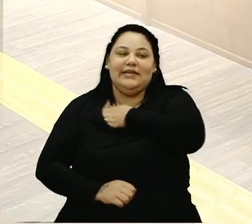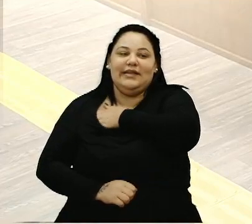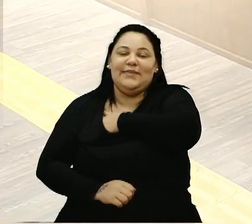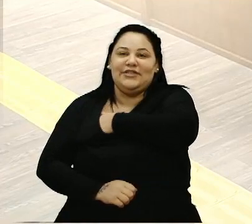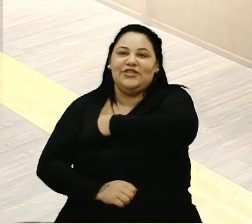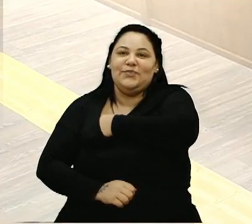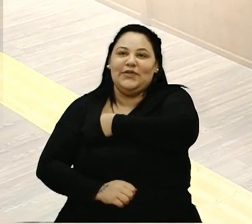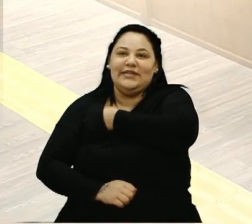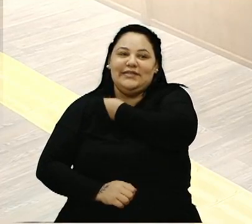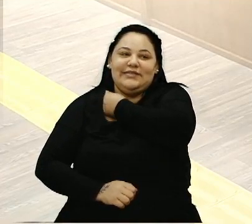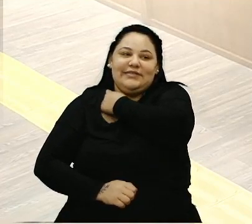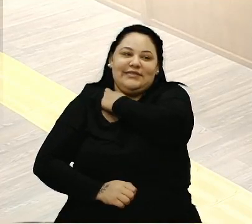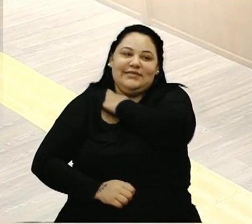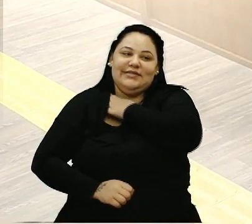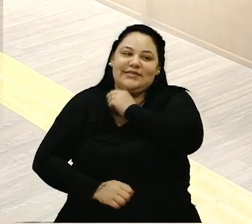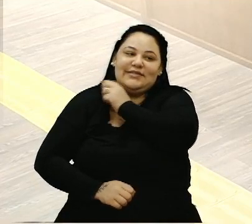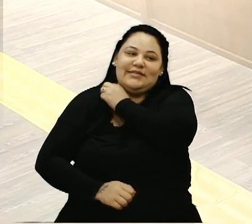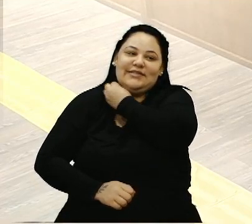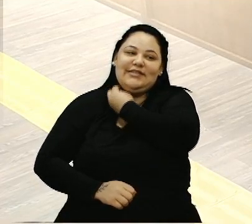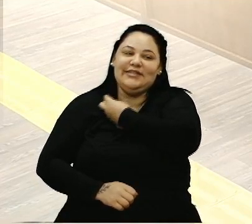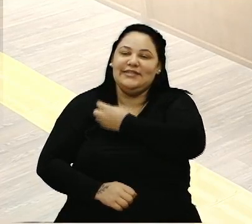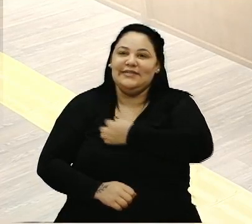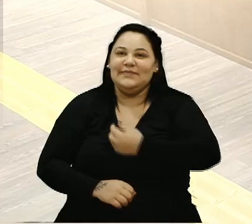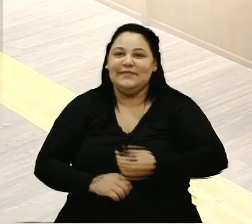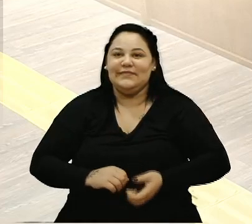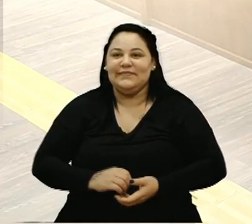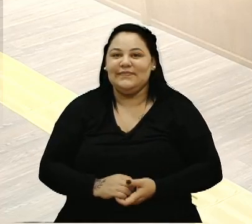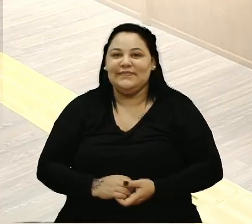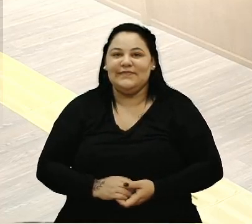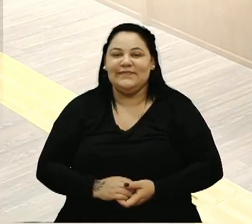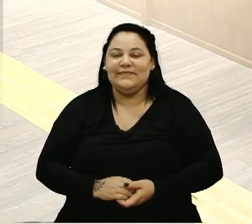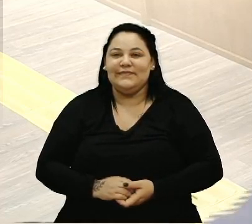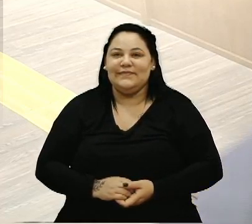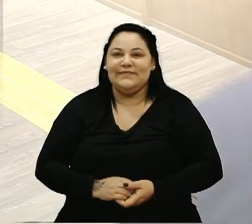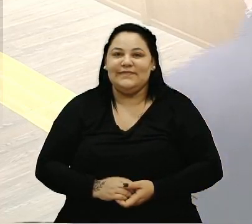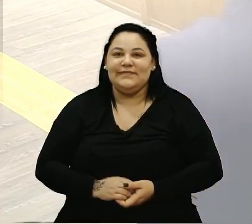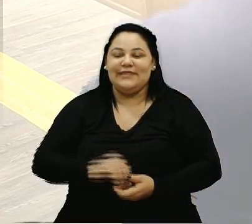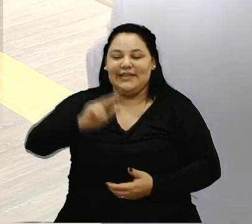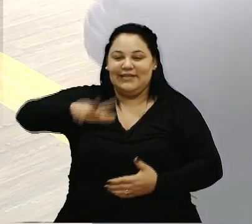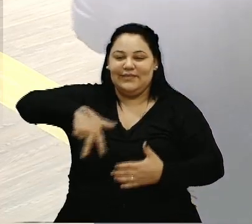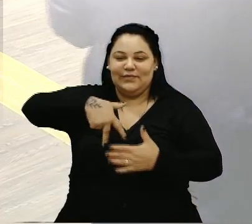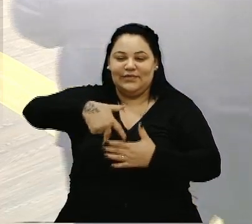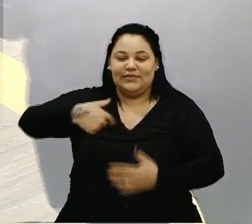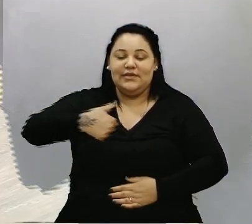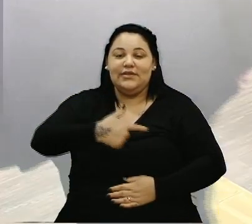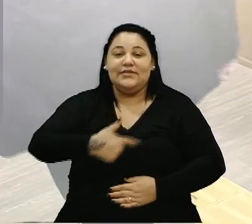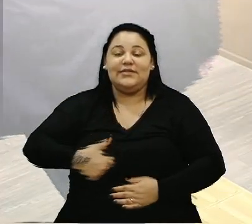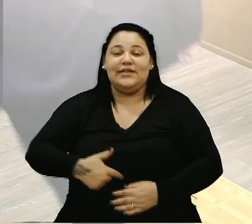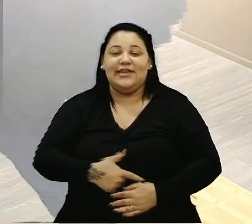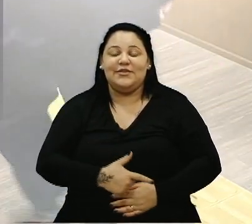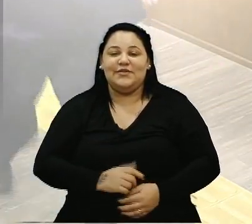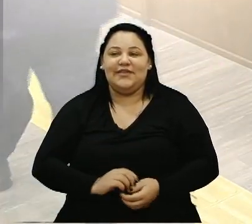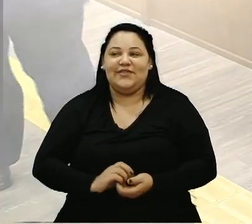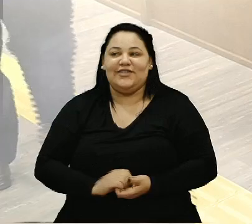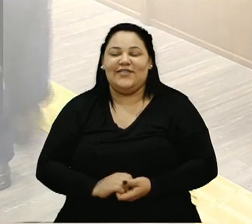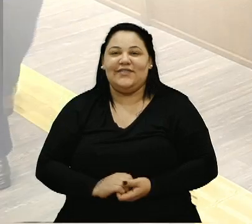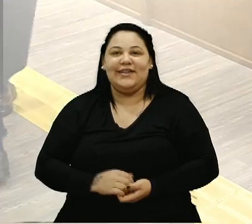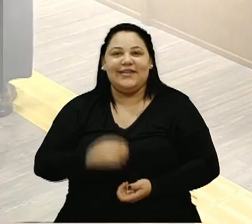Declaração de líder, bancada do Partido Novo. Na tribuna, vereador professor Zanquim.